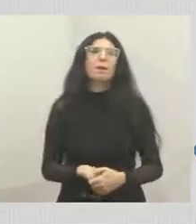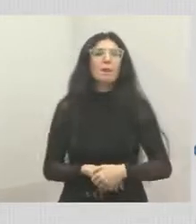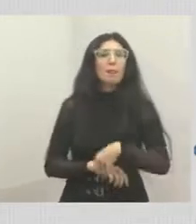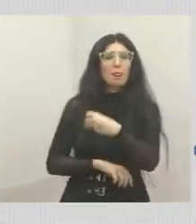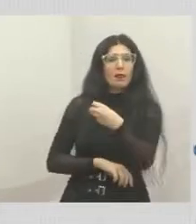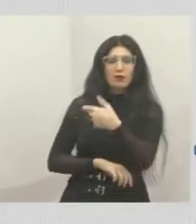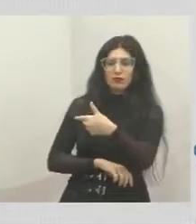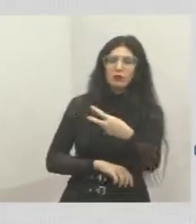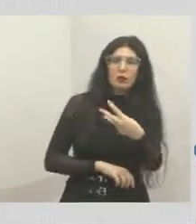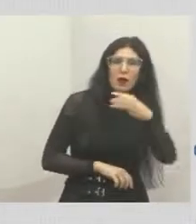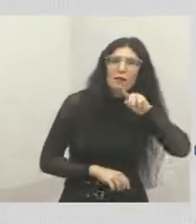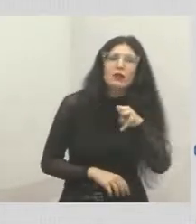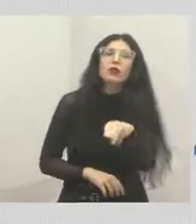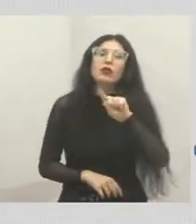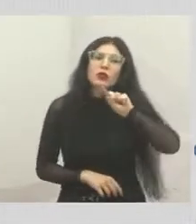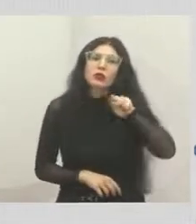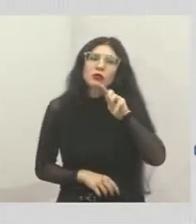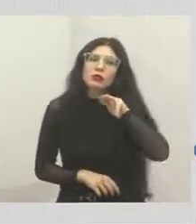Fundeb,